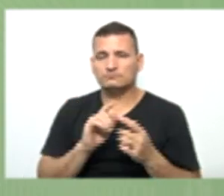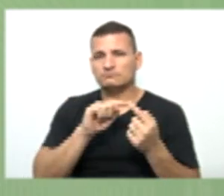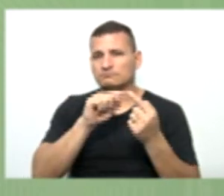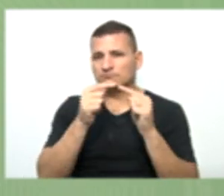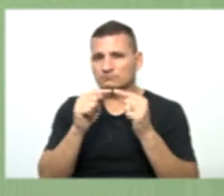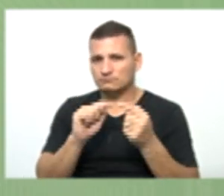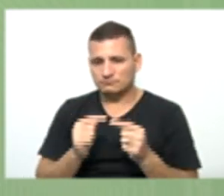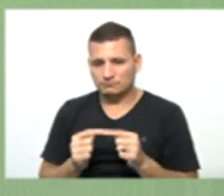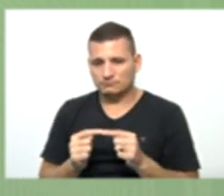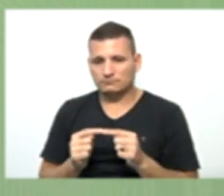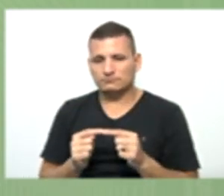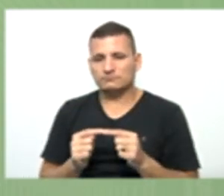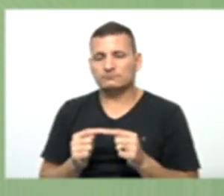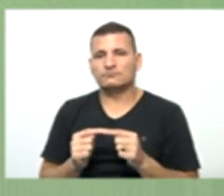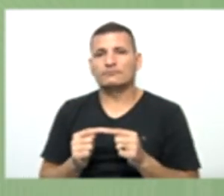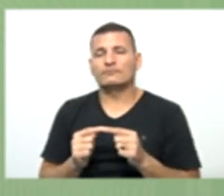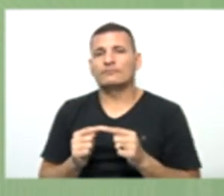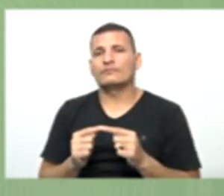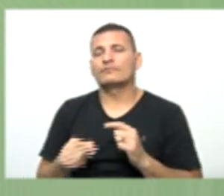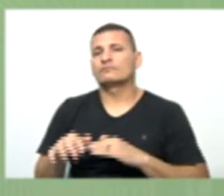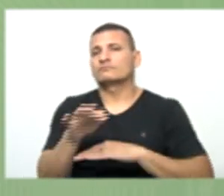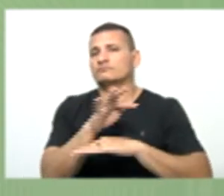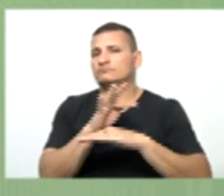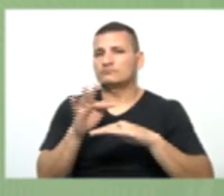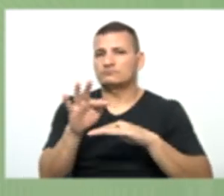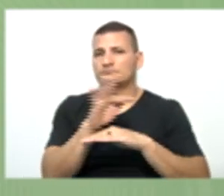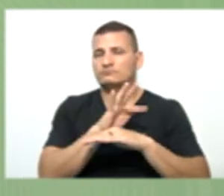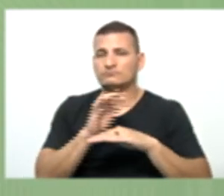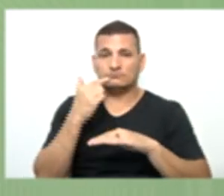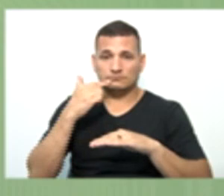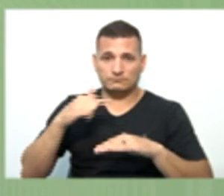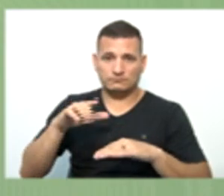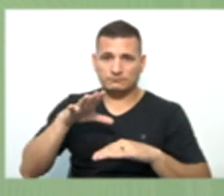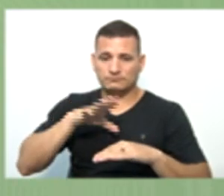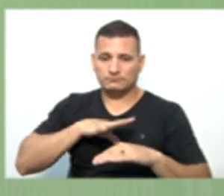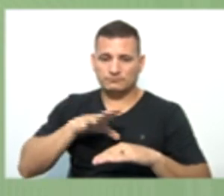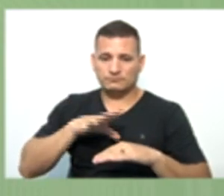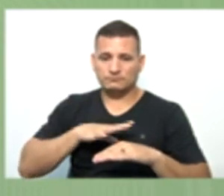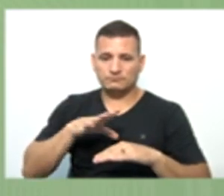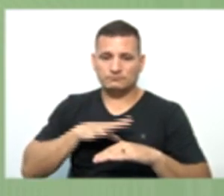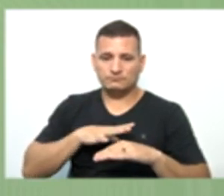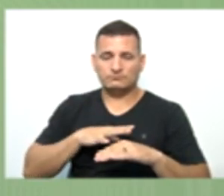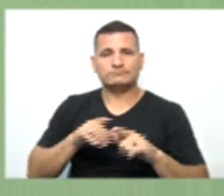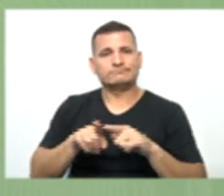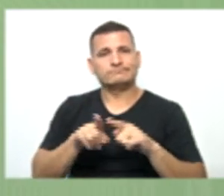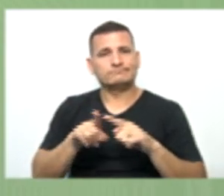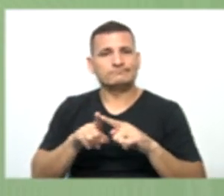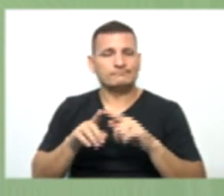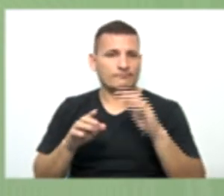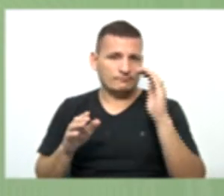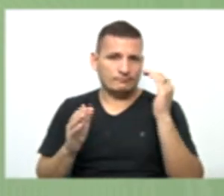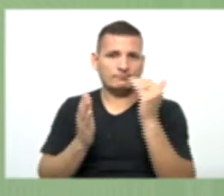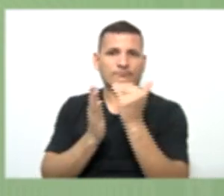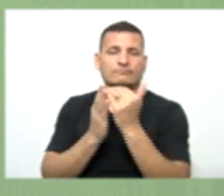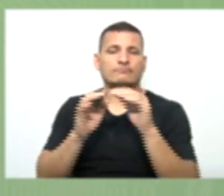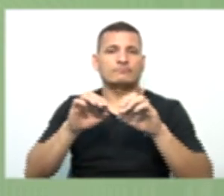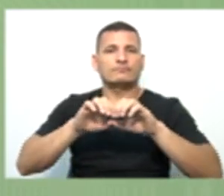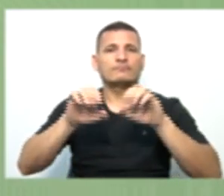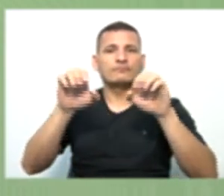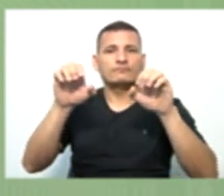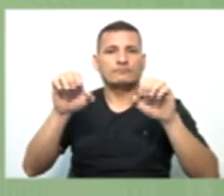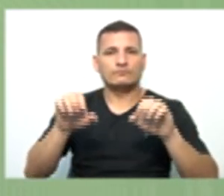concisão, padrão formal da língua portuguesa e atender às normas de estrutura e